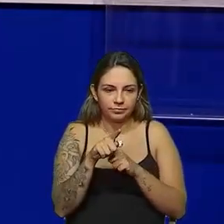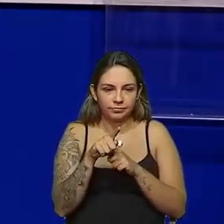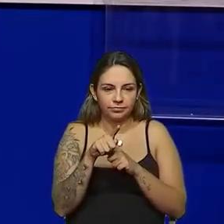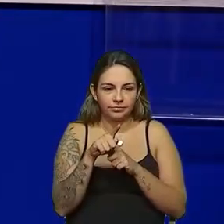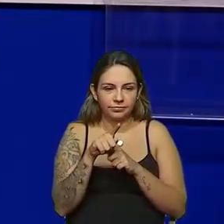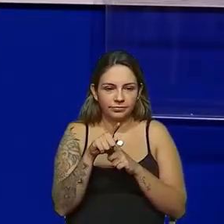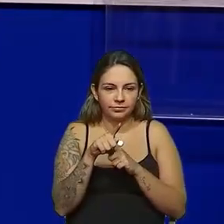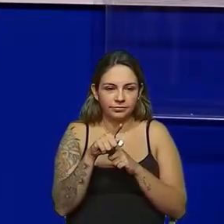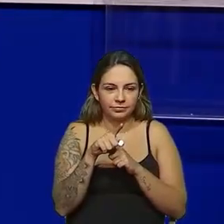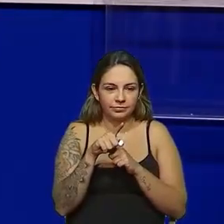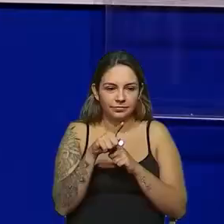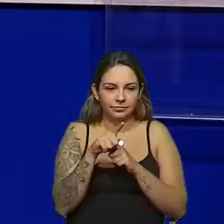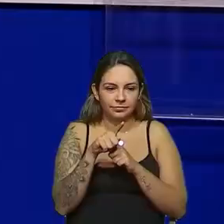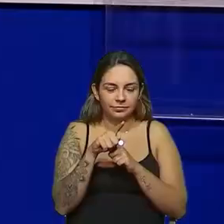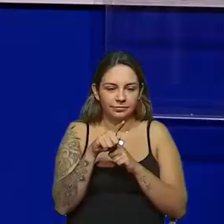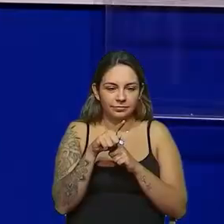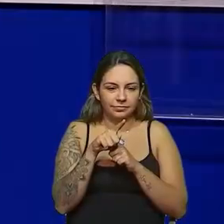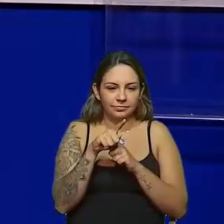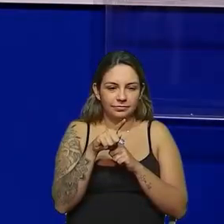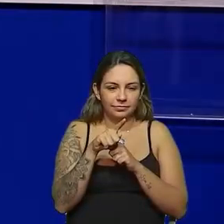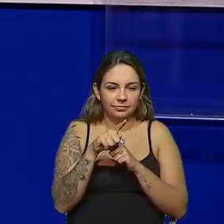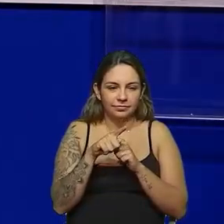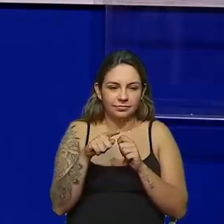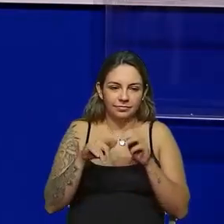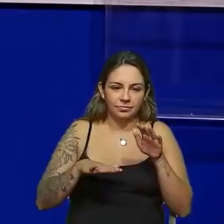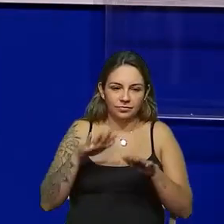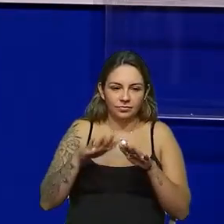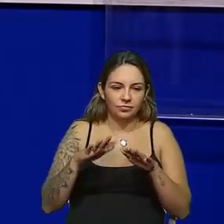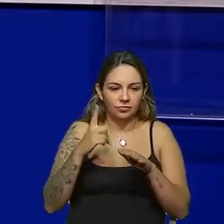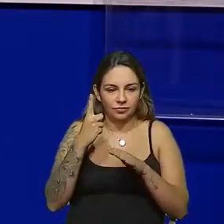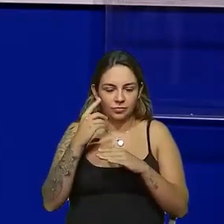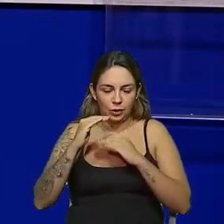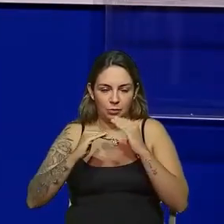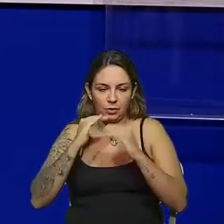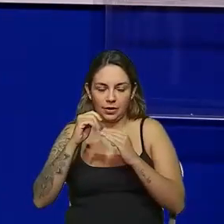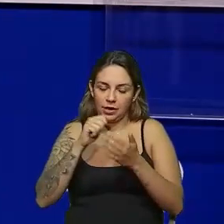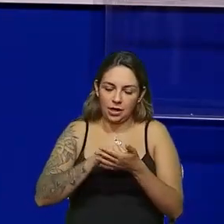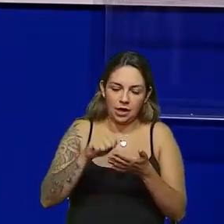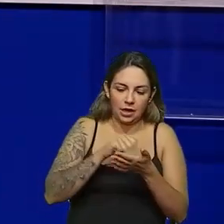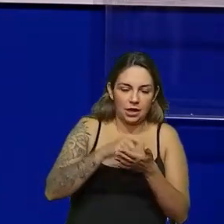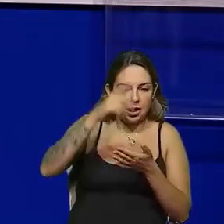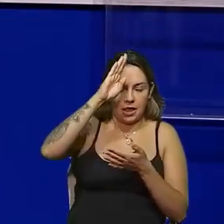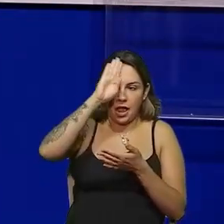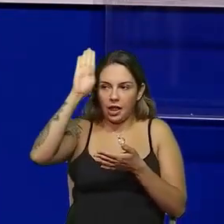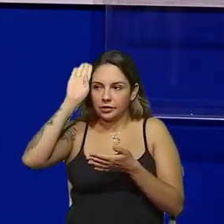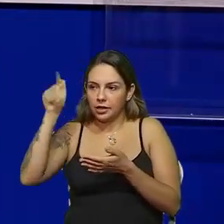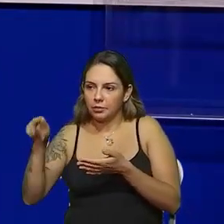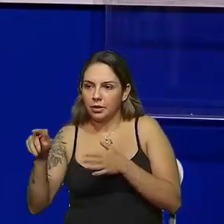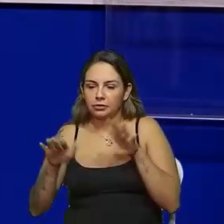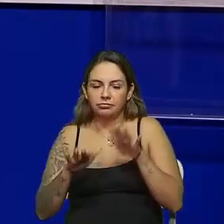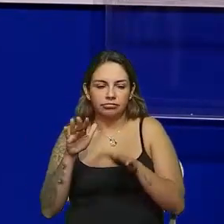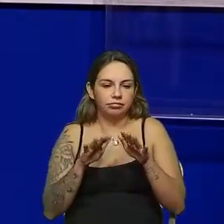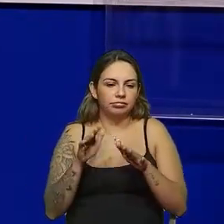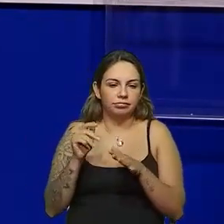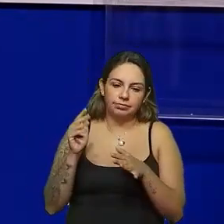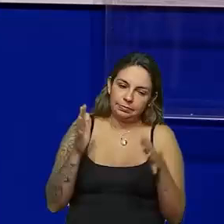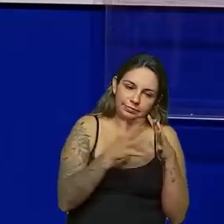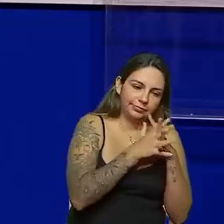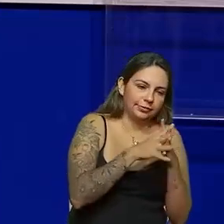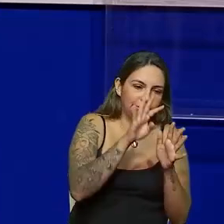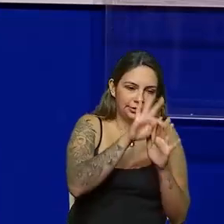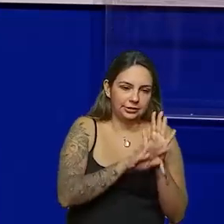fico toda mexida, né? E às vezes eu estou num processo de escrita muito acadêmica e aí contamina um pouco